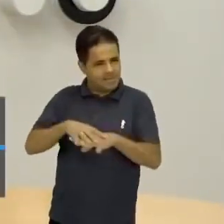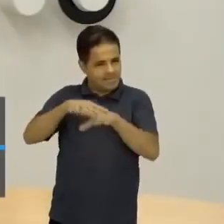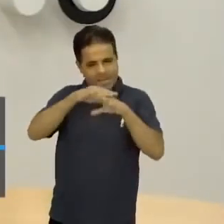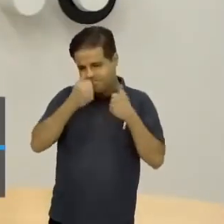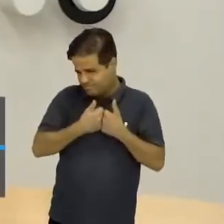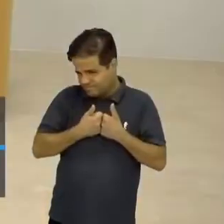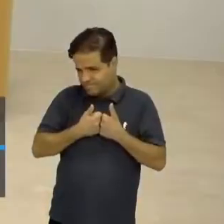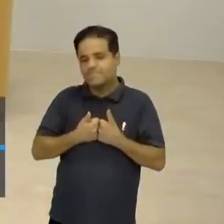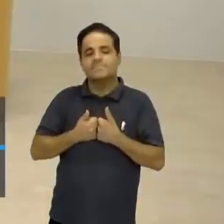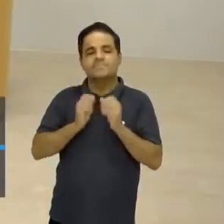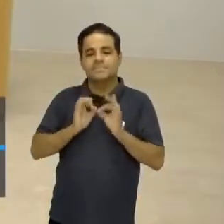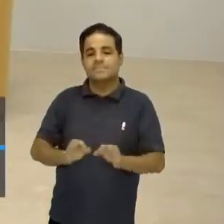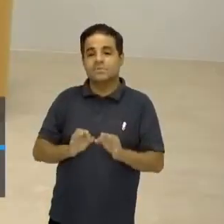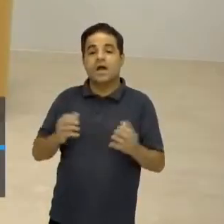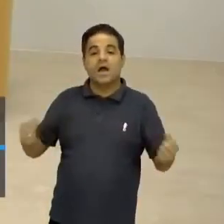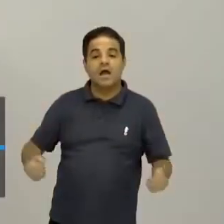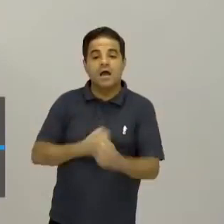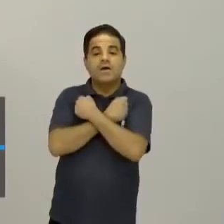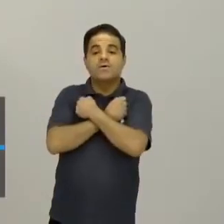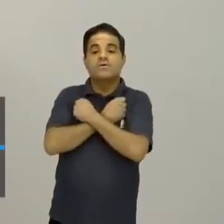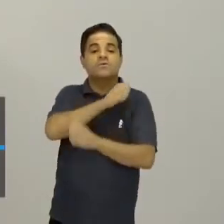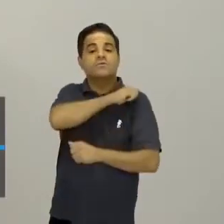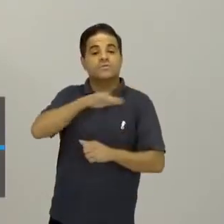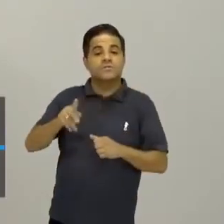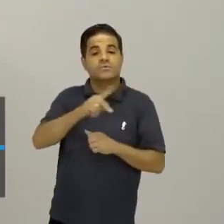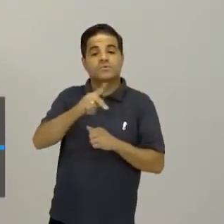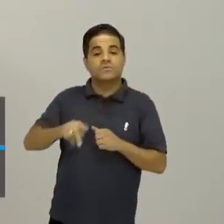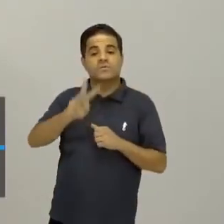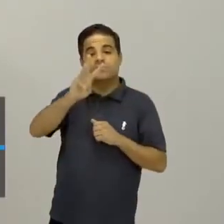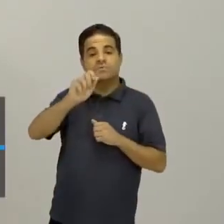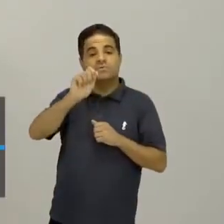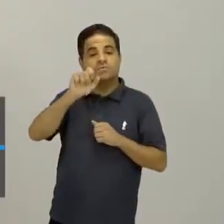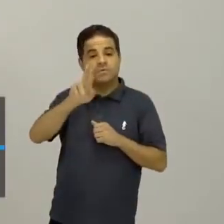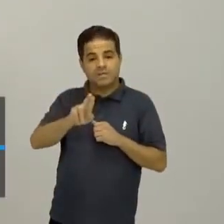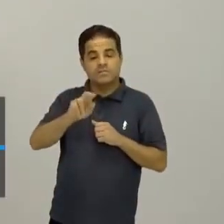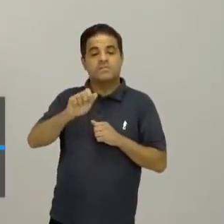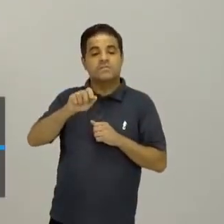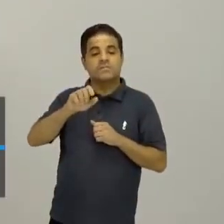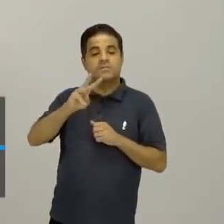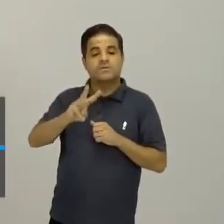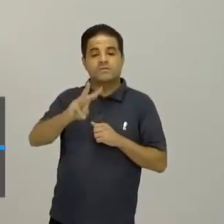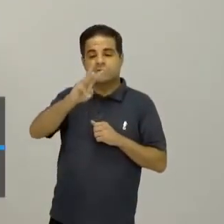Certo, professora Roberta? Certo. Eu quero mandar um abraço aí para os alunos do professor Wagniston,